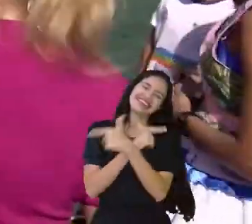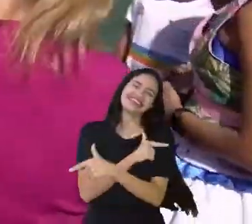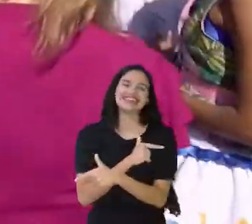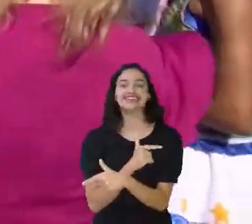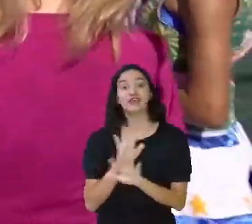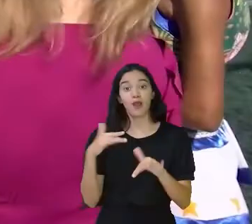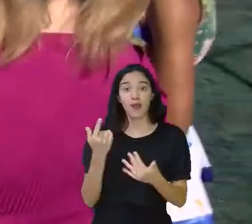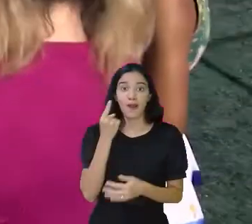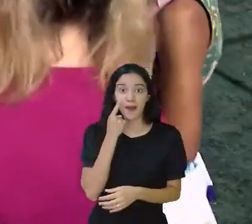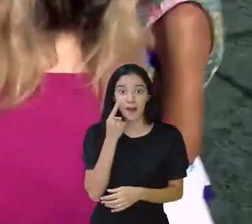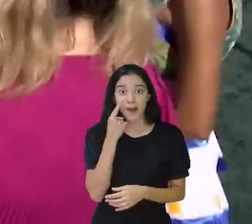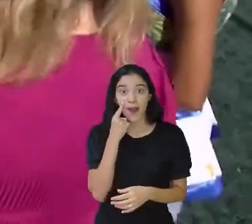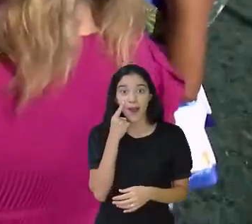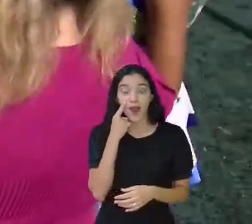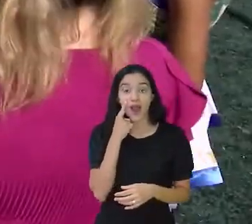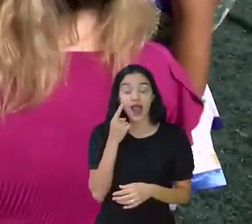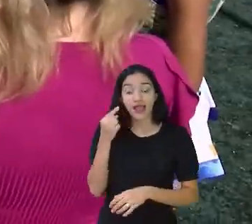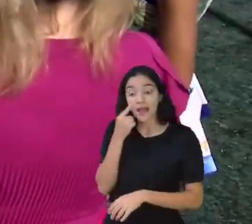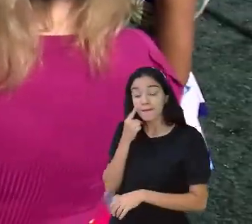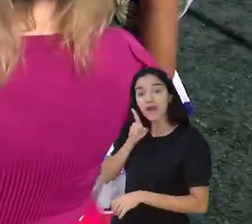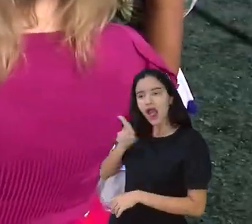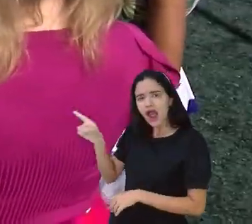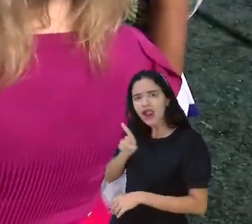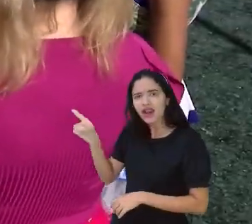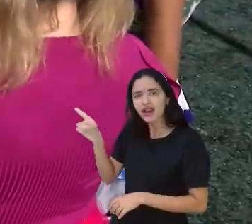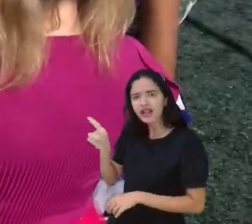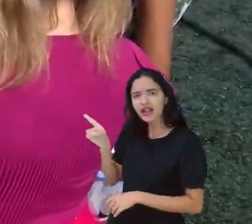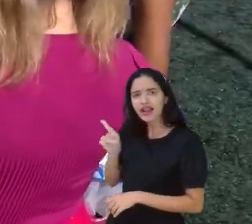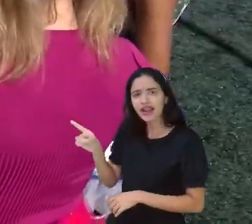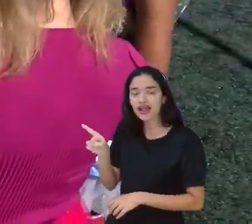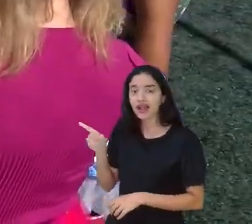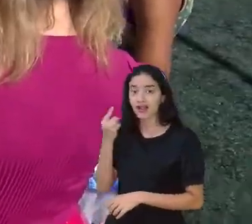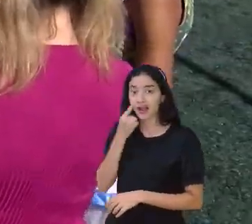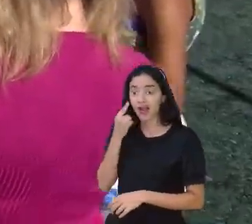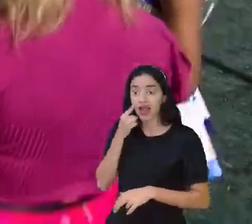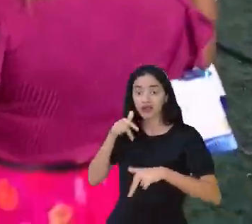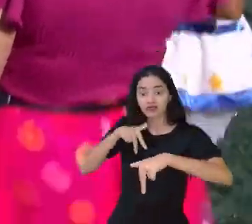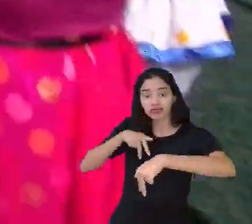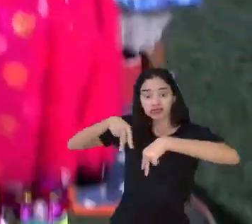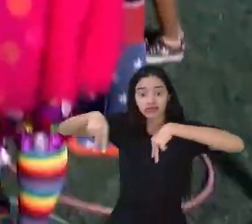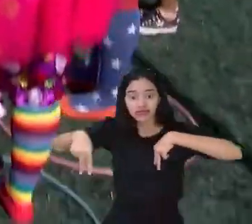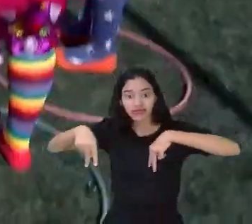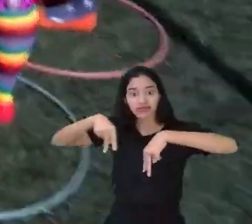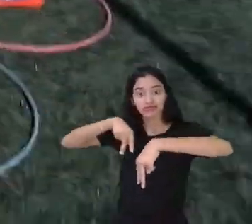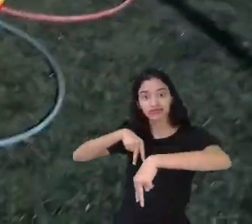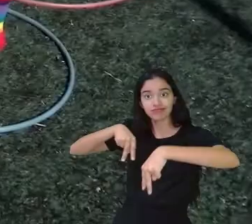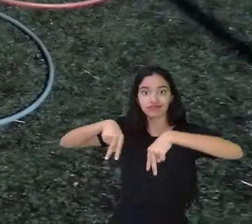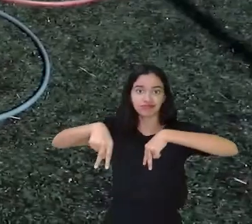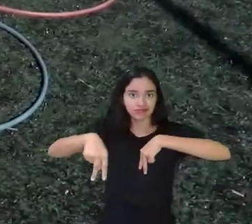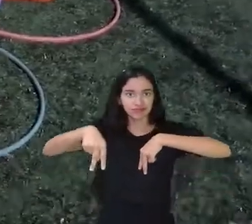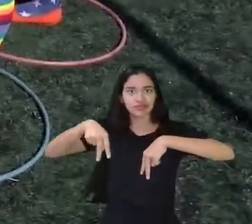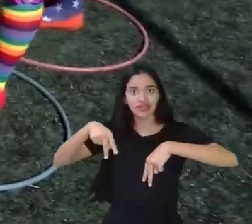Tem problema. O zigue é pra lá, ó. Zigue, zigue e zá!